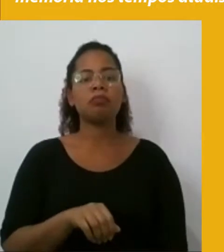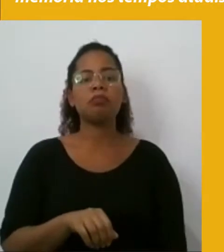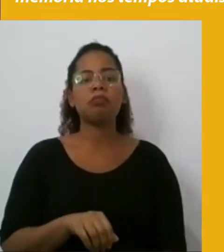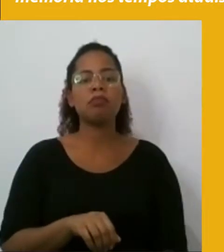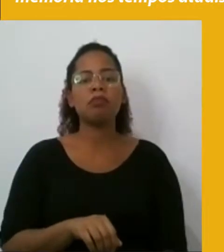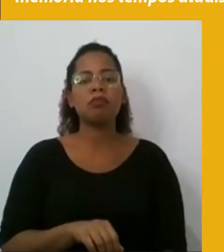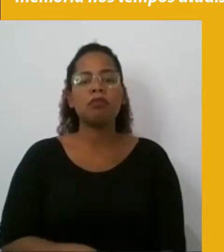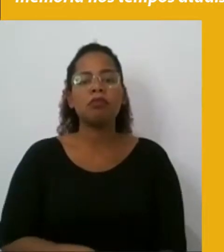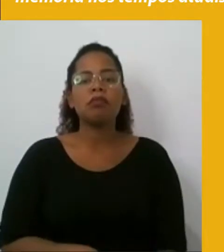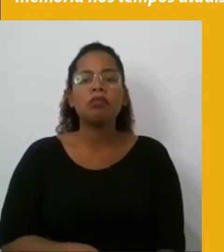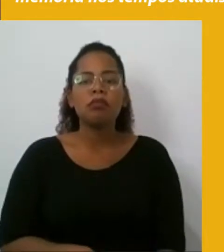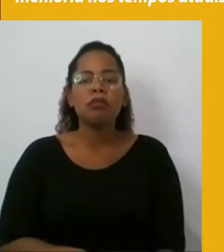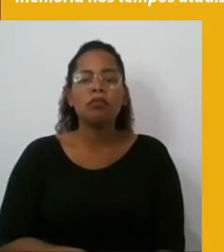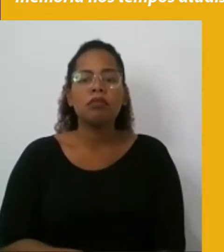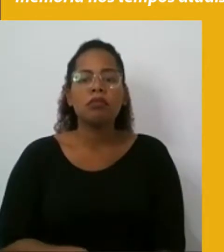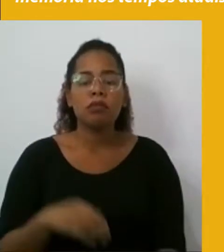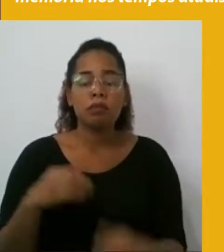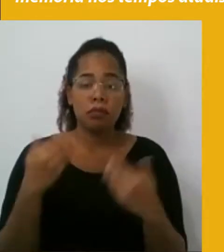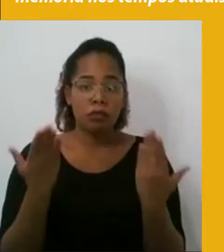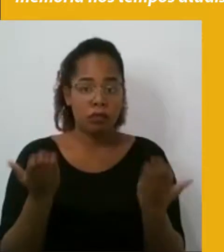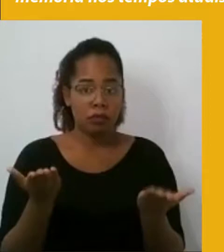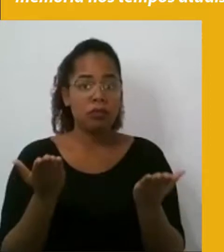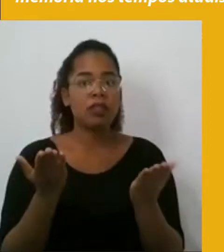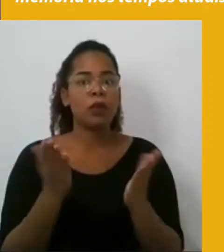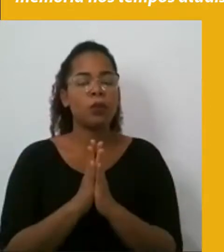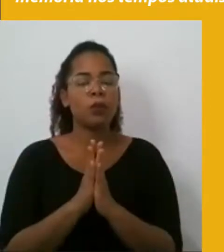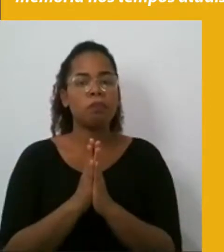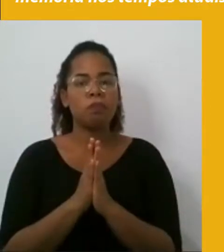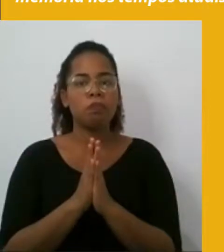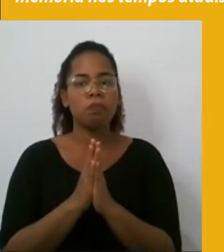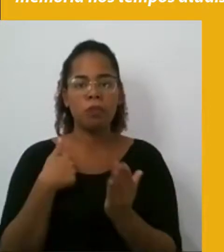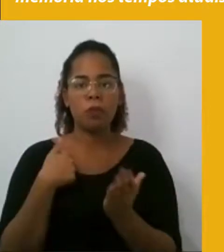Ô Sidarta, eu vou então começar